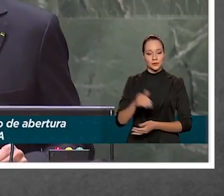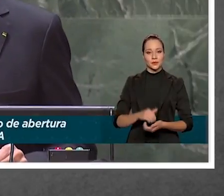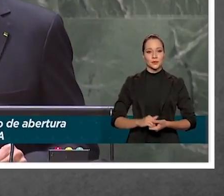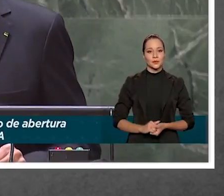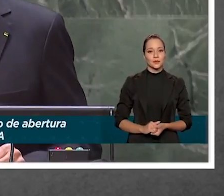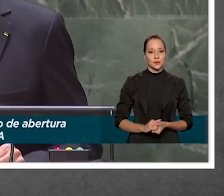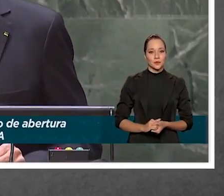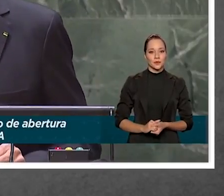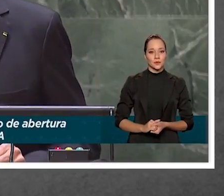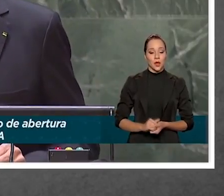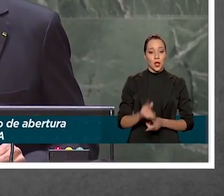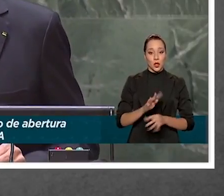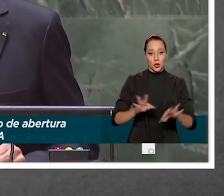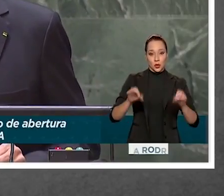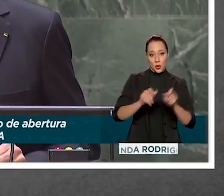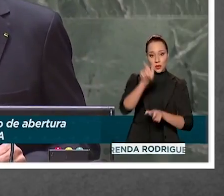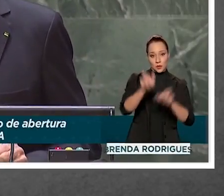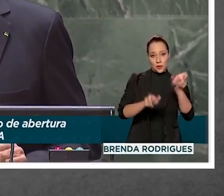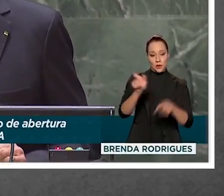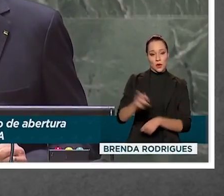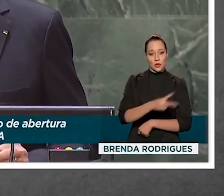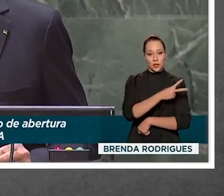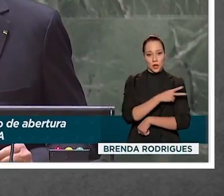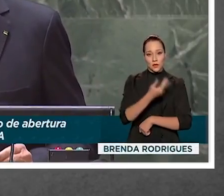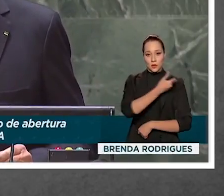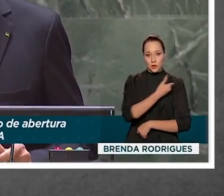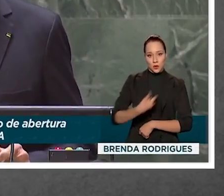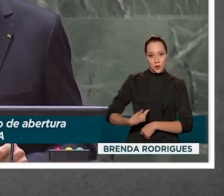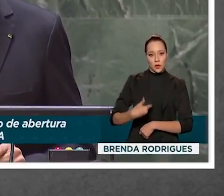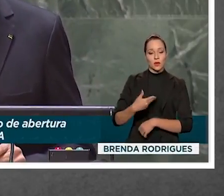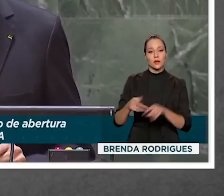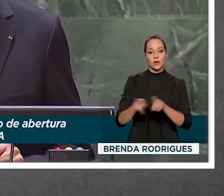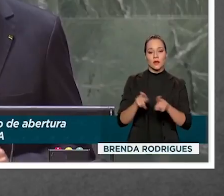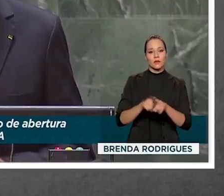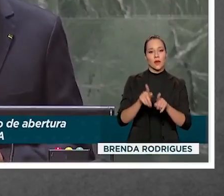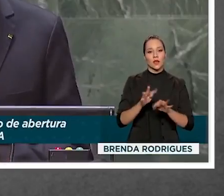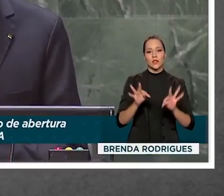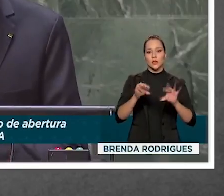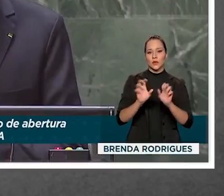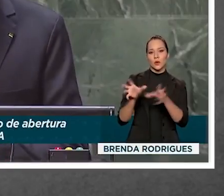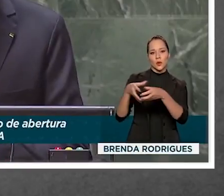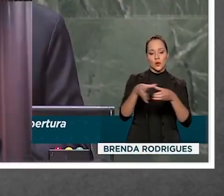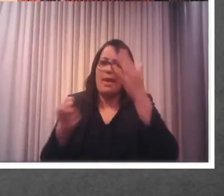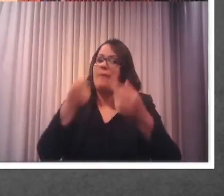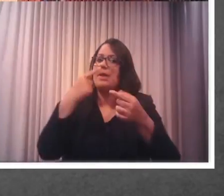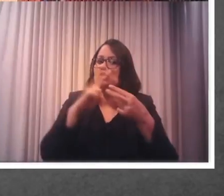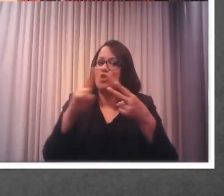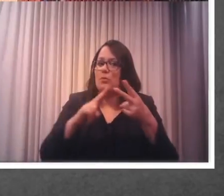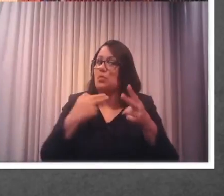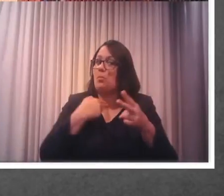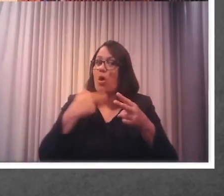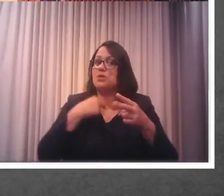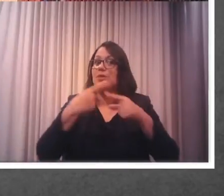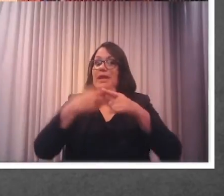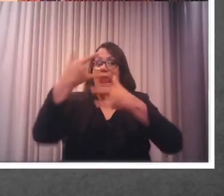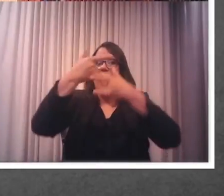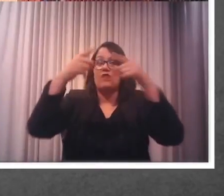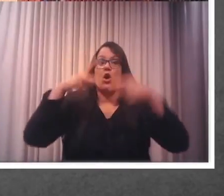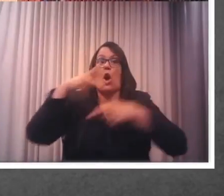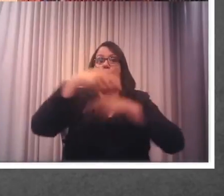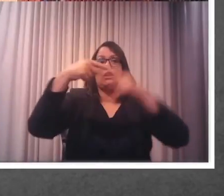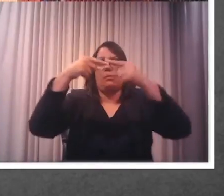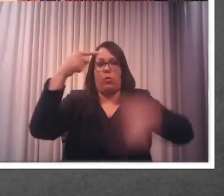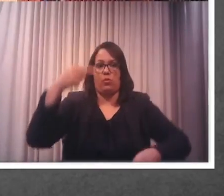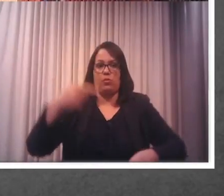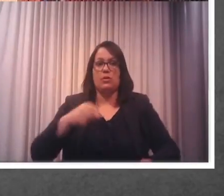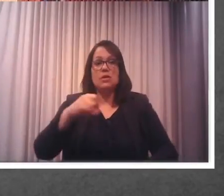O presidente fez tudo isso ao viajar aos Estados Unidos para a Assembleia Geral da ONU. Repetiu isso em sua live